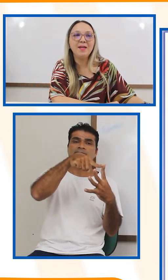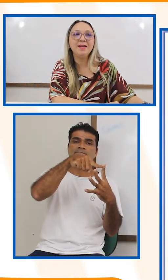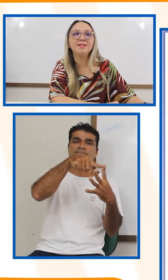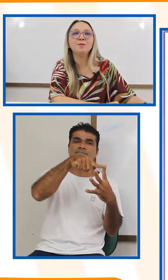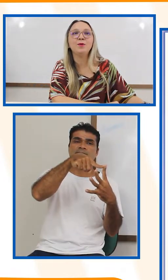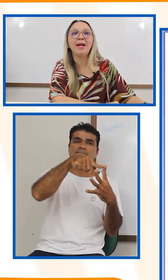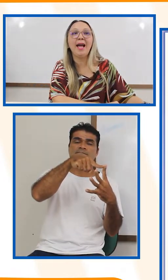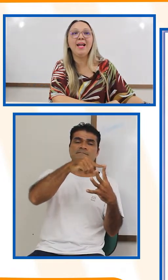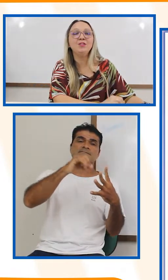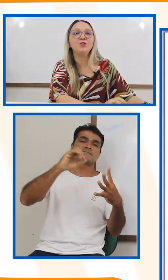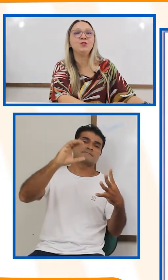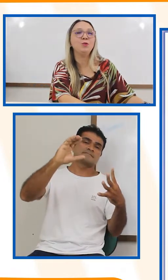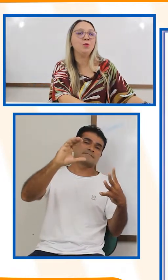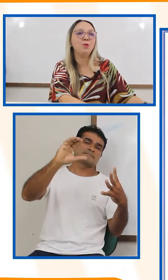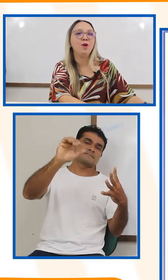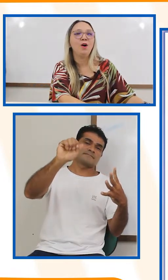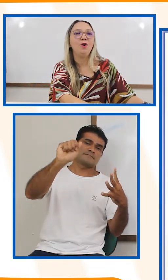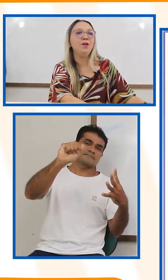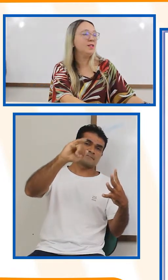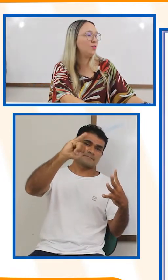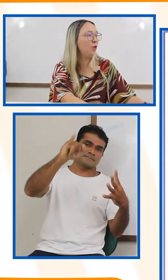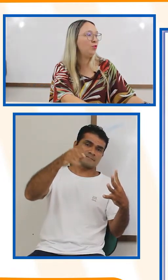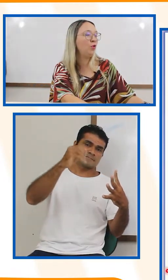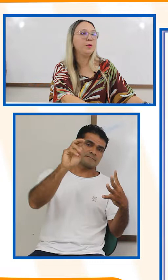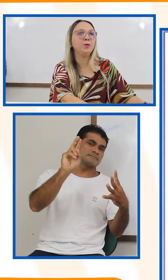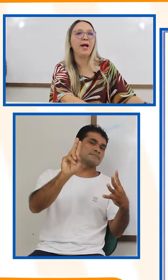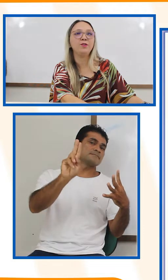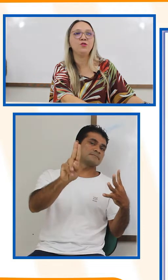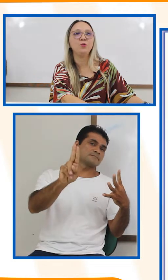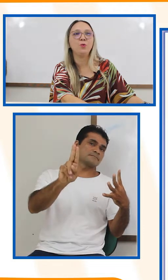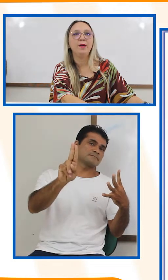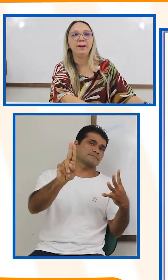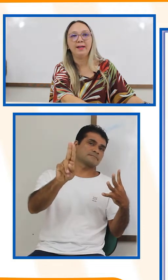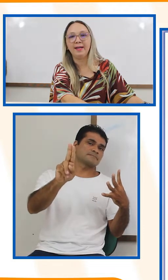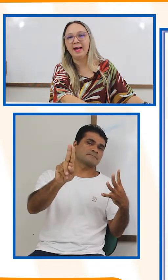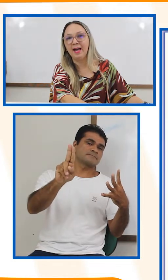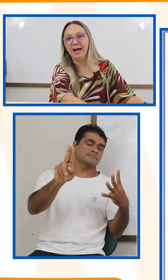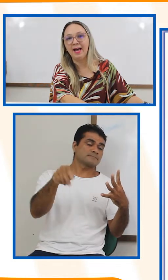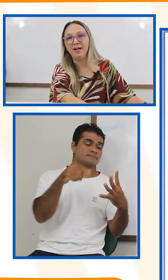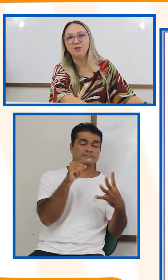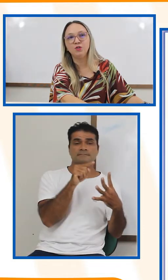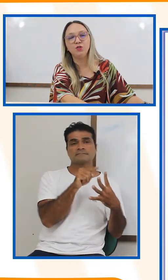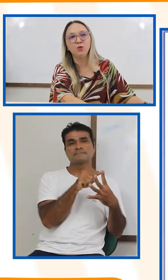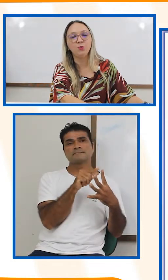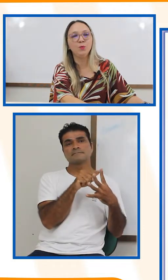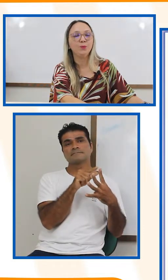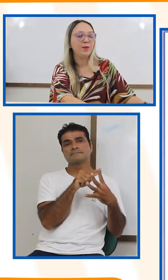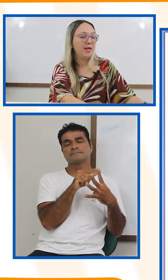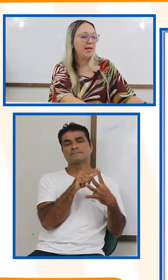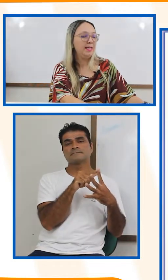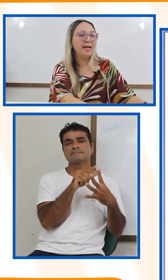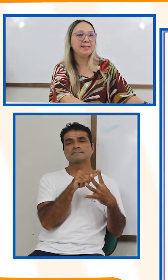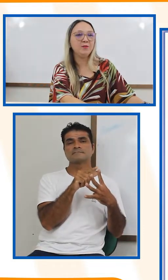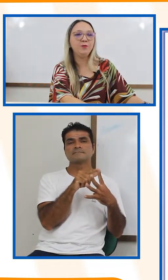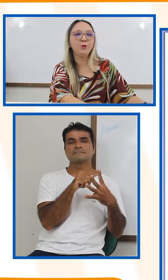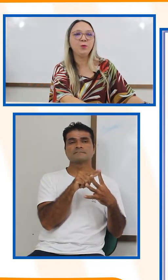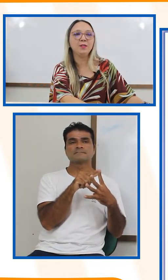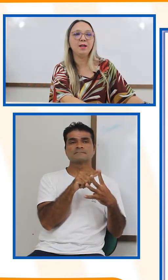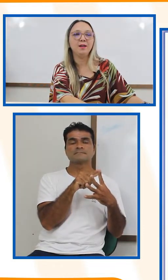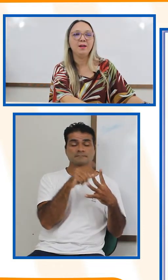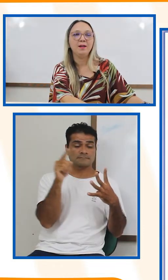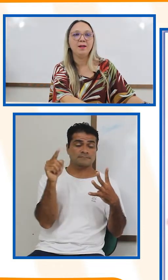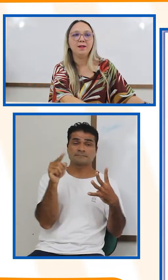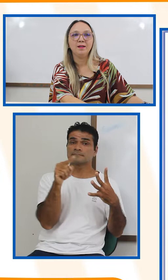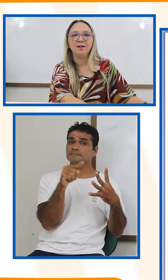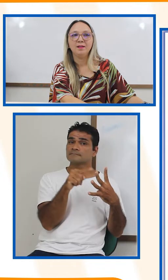Isso mesmo, caju. Olha só o nome do caju. Caju. E essa